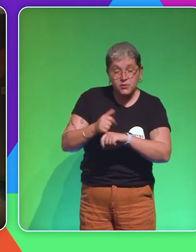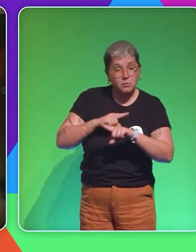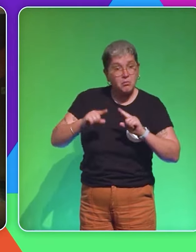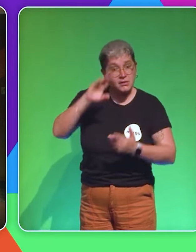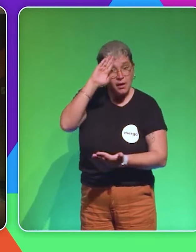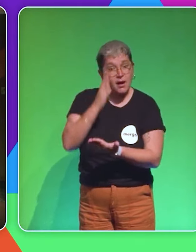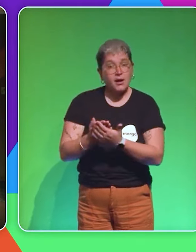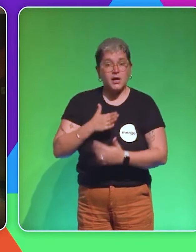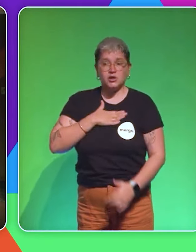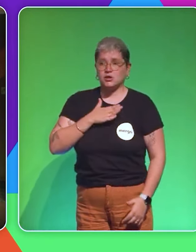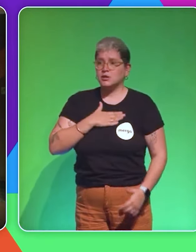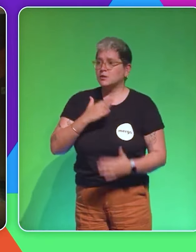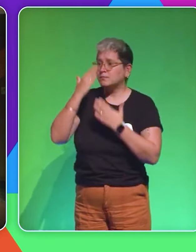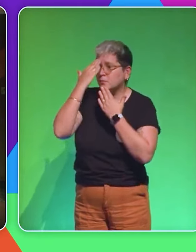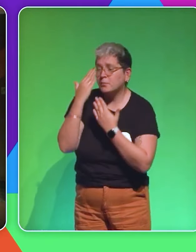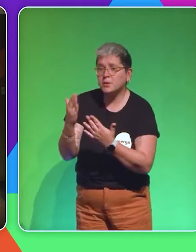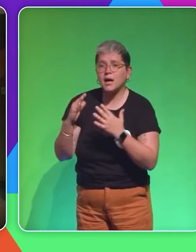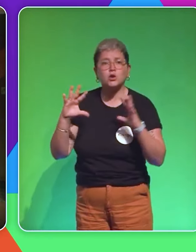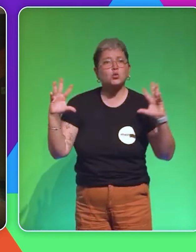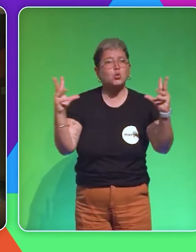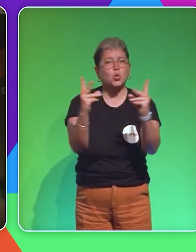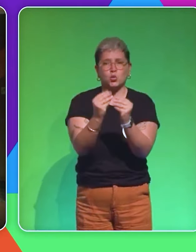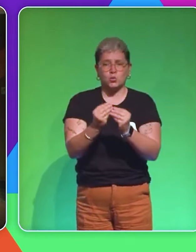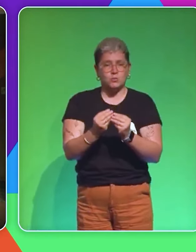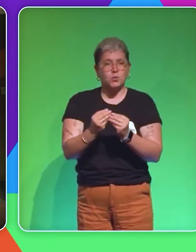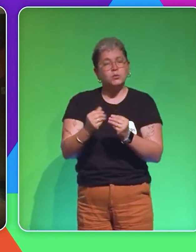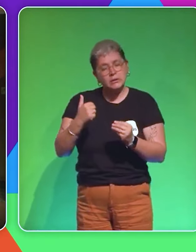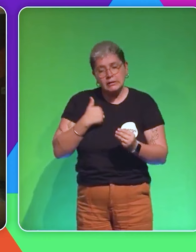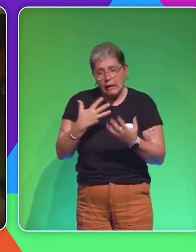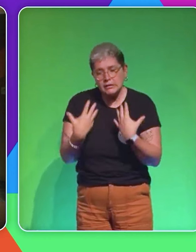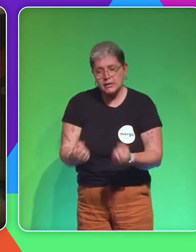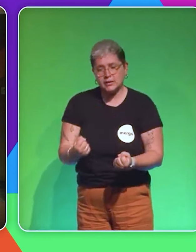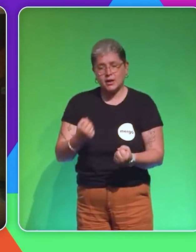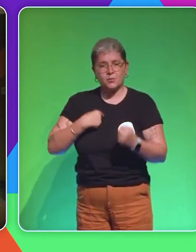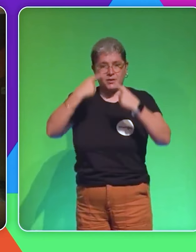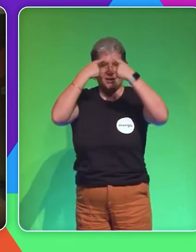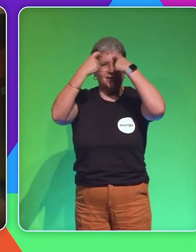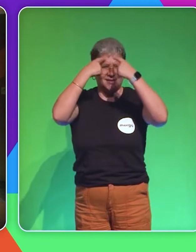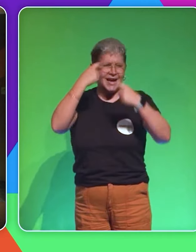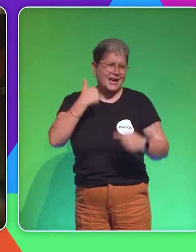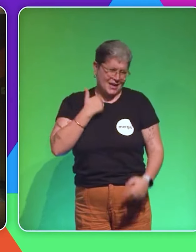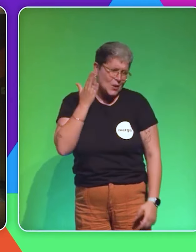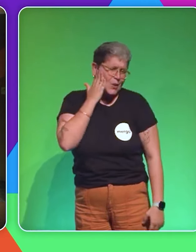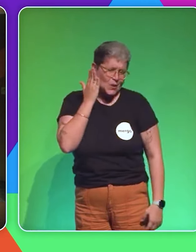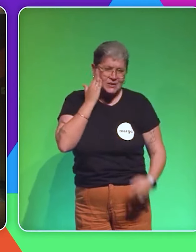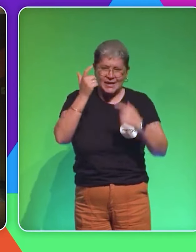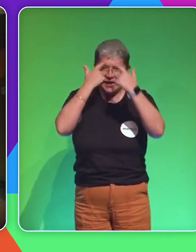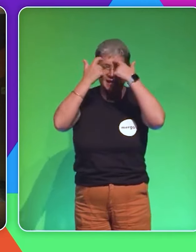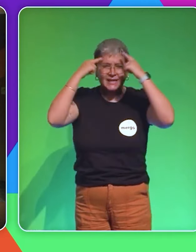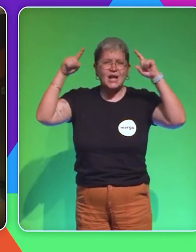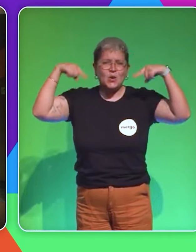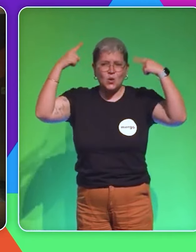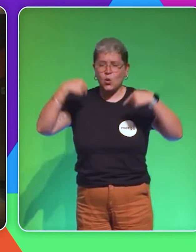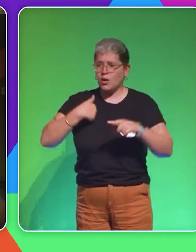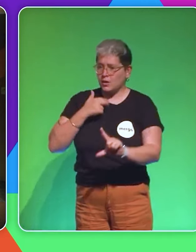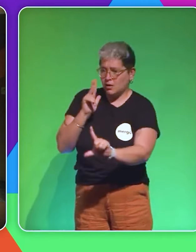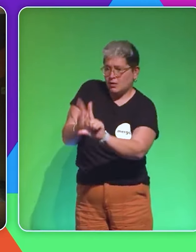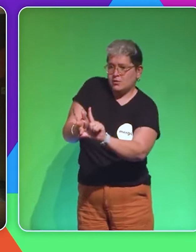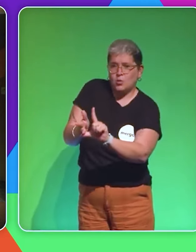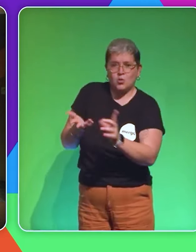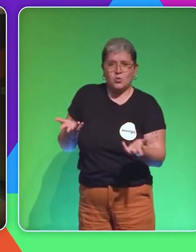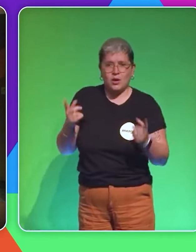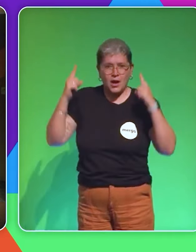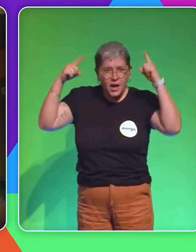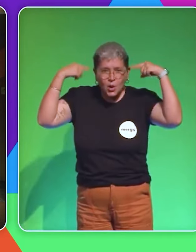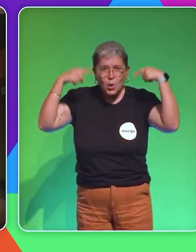acreditaram obrigado a todas as pessoas que compraram as minhas ideias loucas porque eu sei que eu tenho ideias loucas eu sei que quando eu chamo para uma live eu apareceo 5 minutos antes é